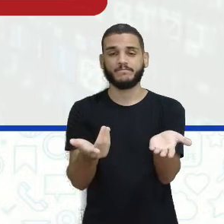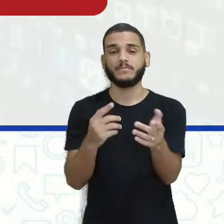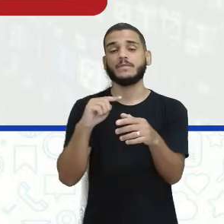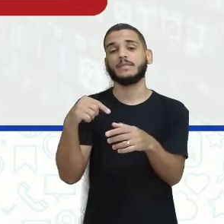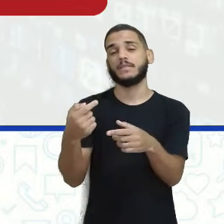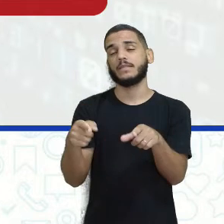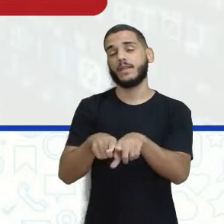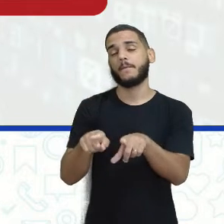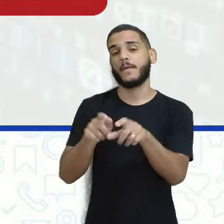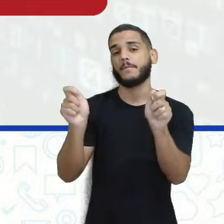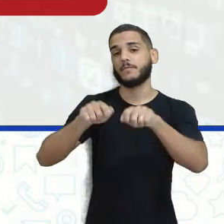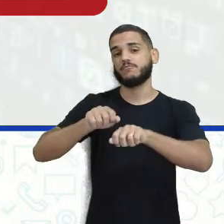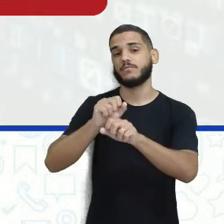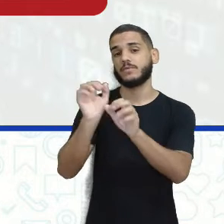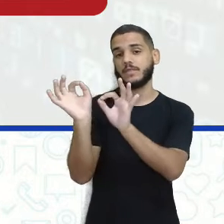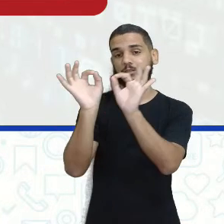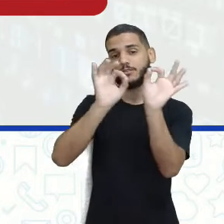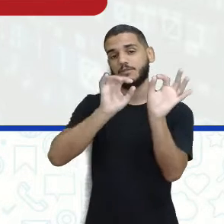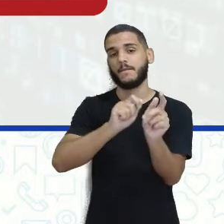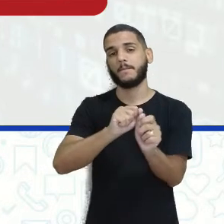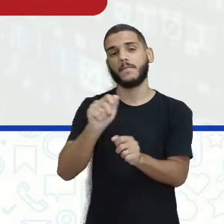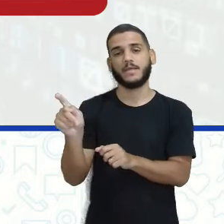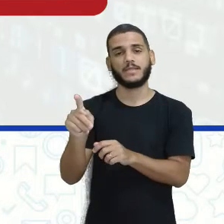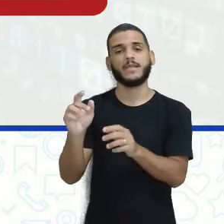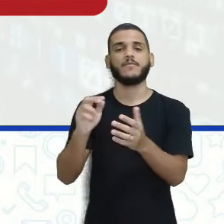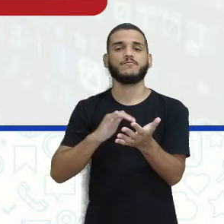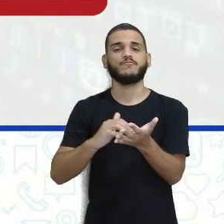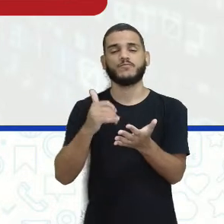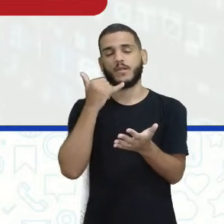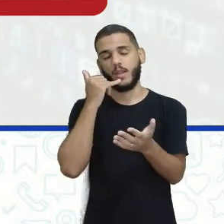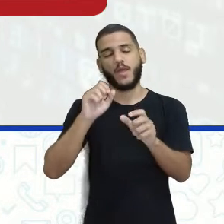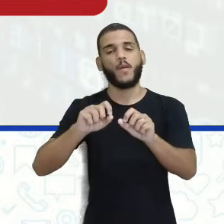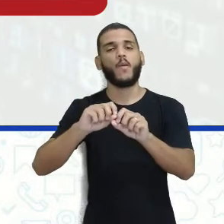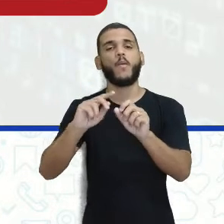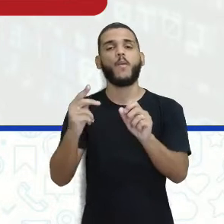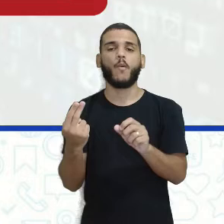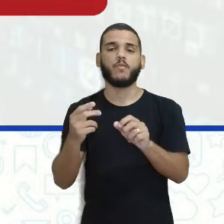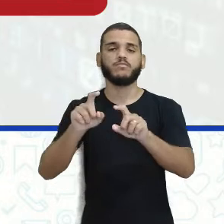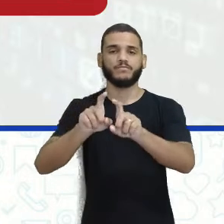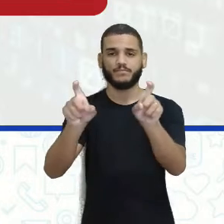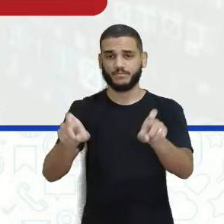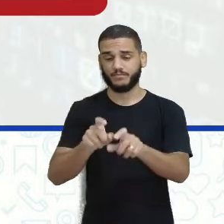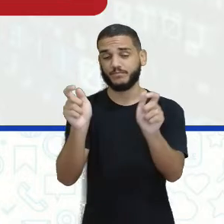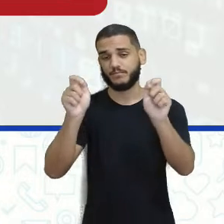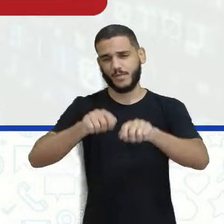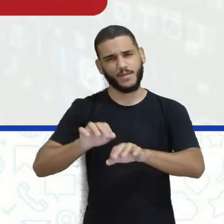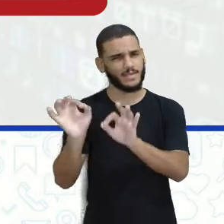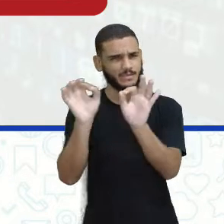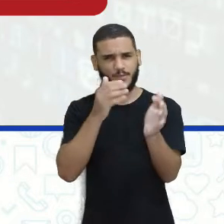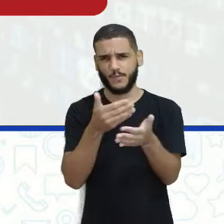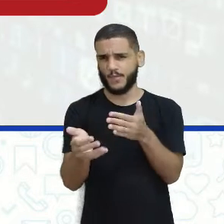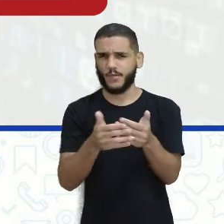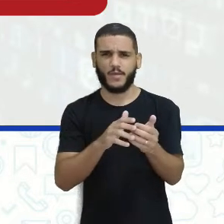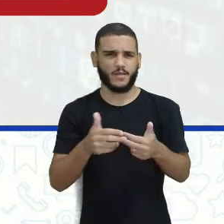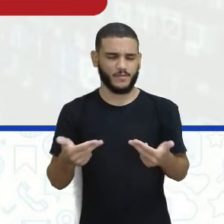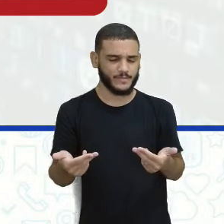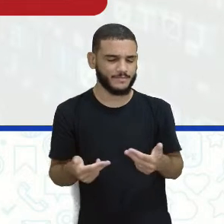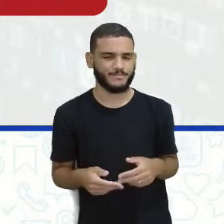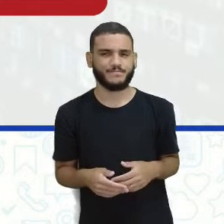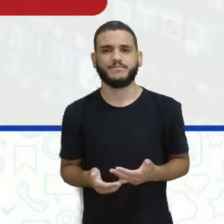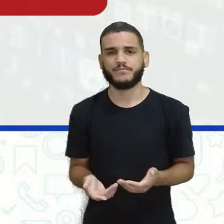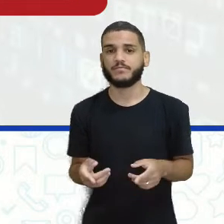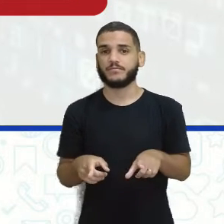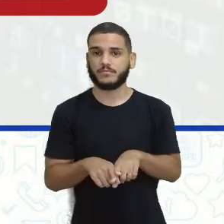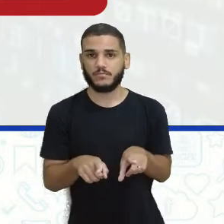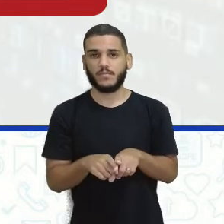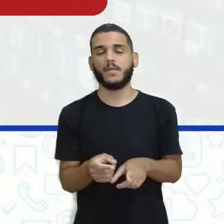aplicativo, no celular ou no computador. Numa boa, sem problema algum, você consegue assistir a aula do Ricardinho no canal 22,